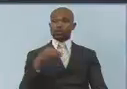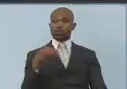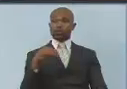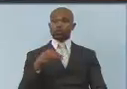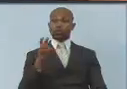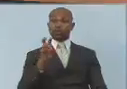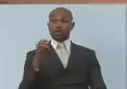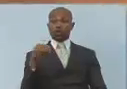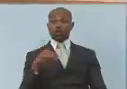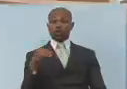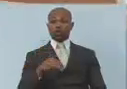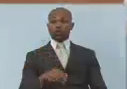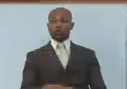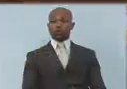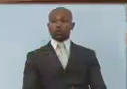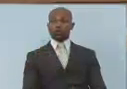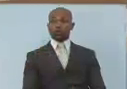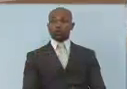fazer seus questionamentos.